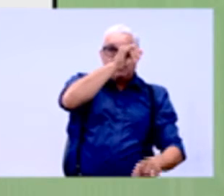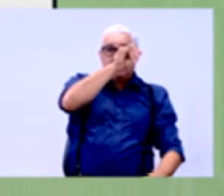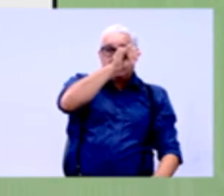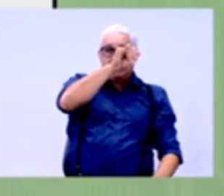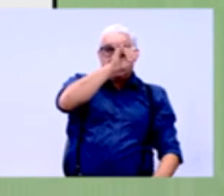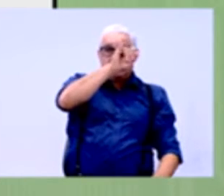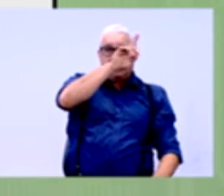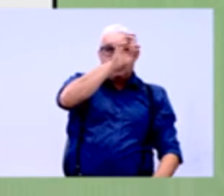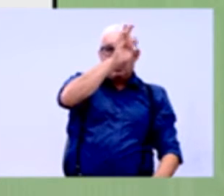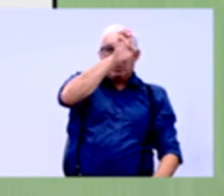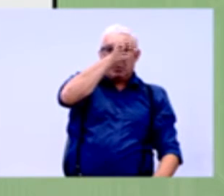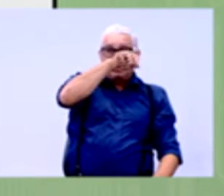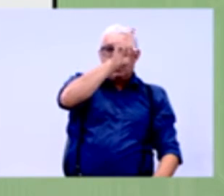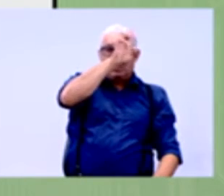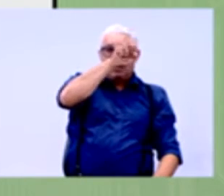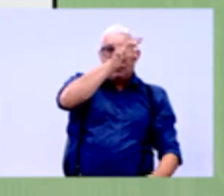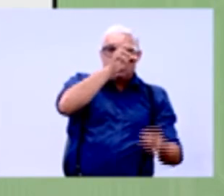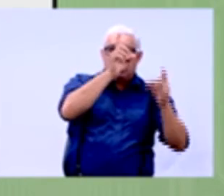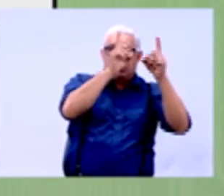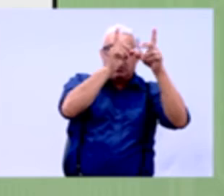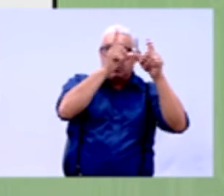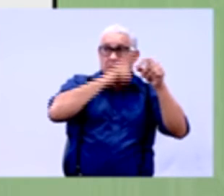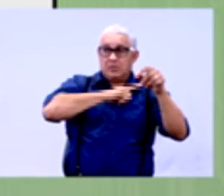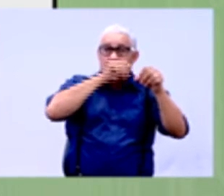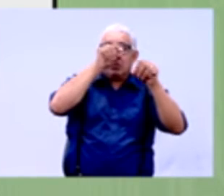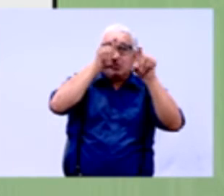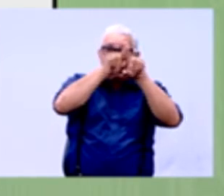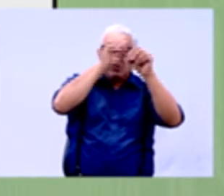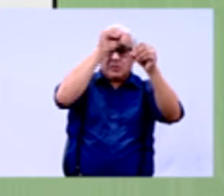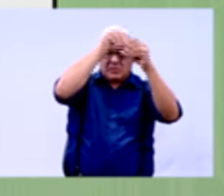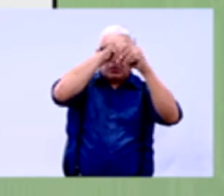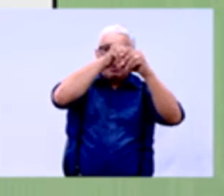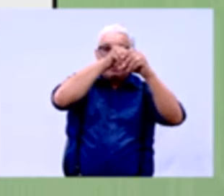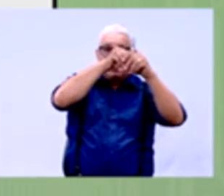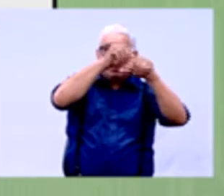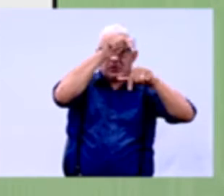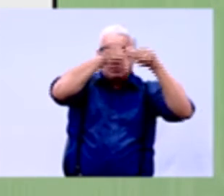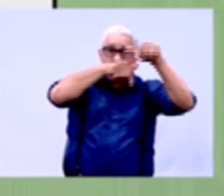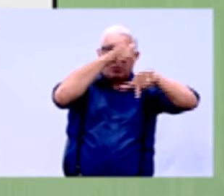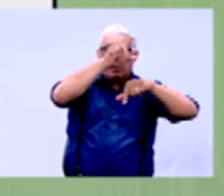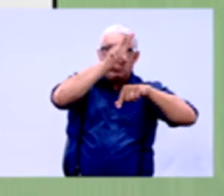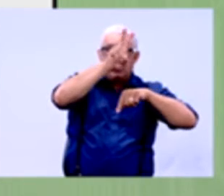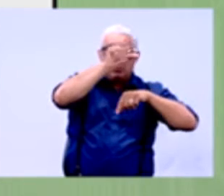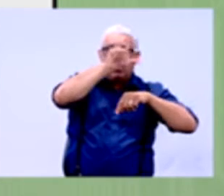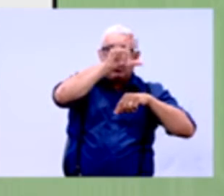vai também ter o obj serviço de validação.